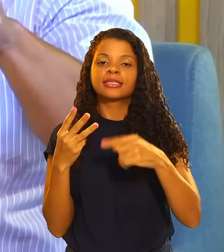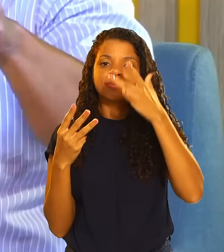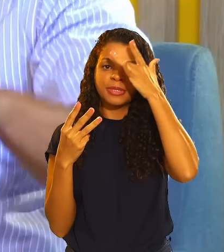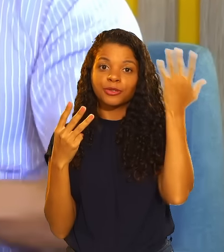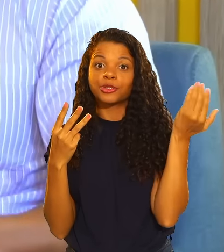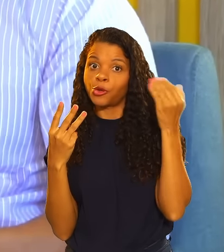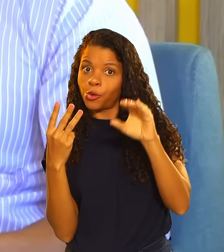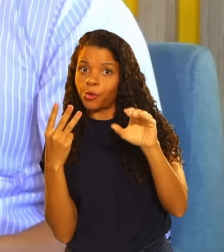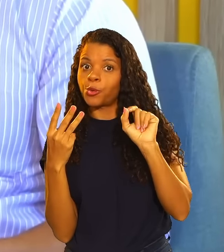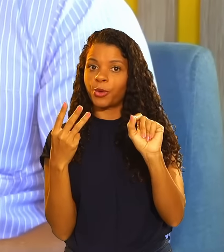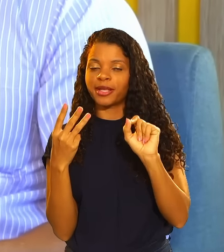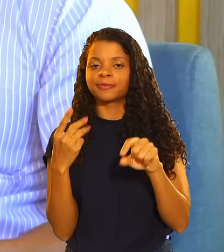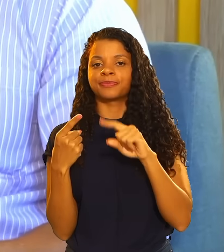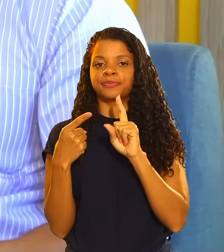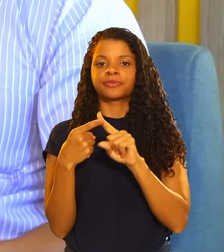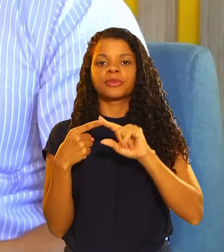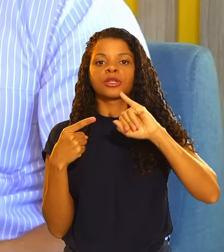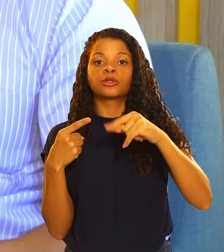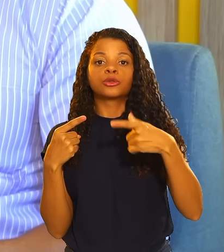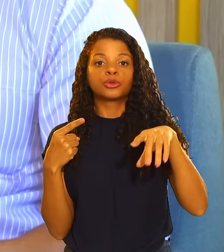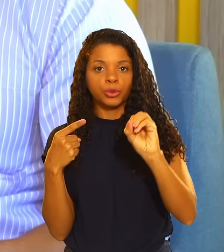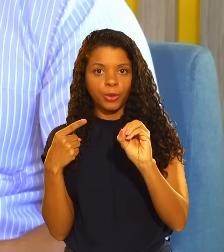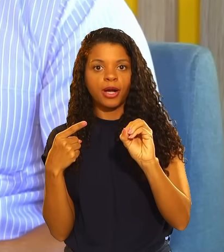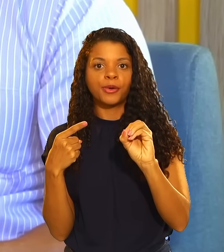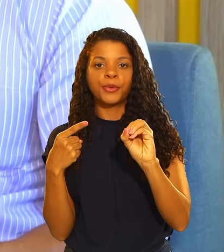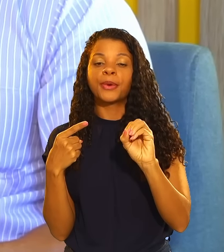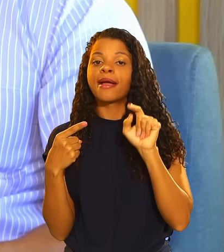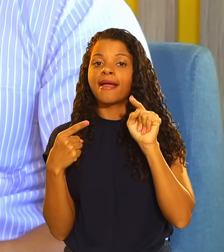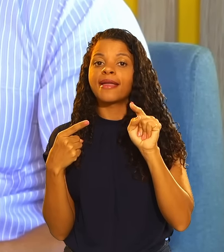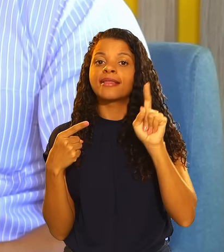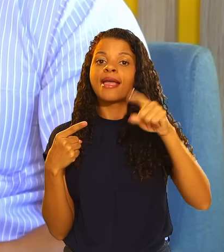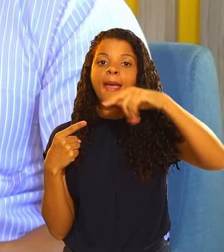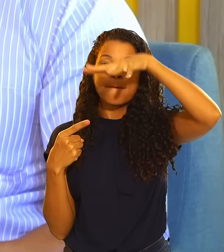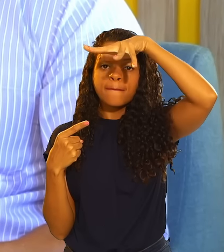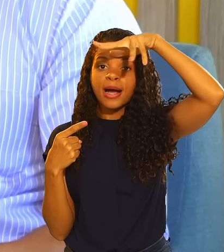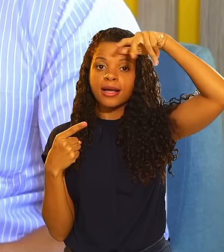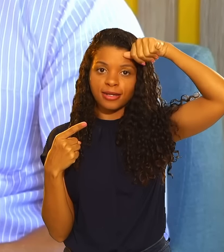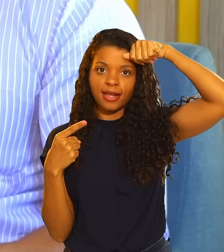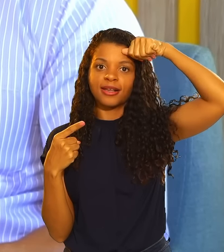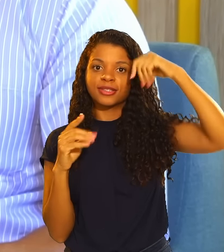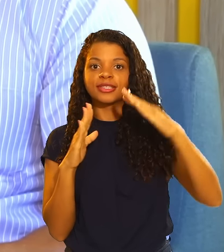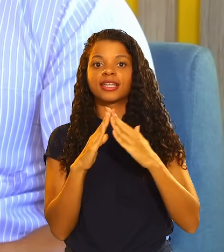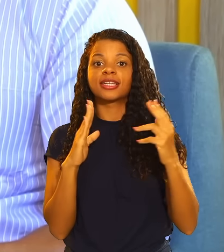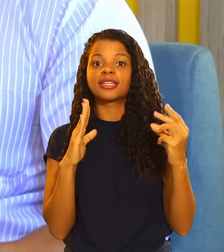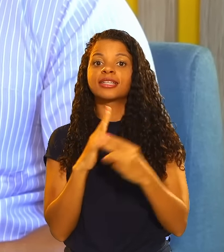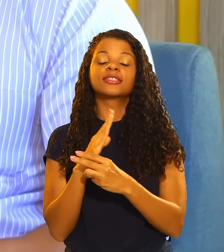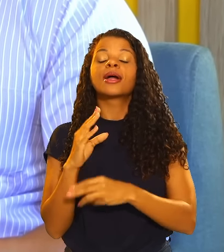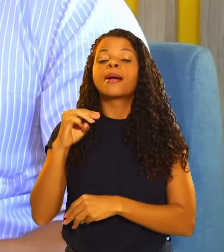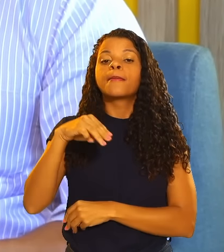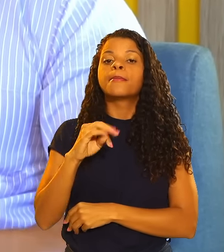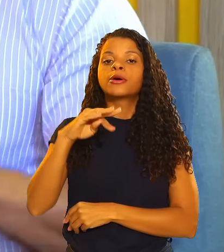que deixaram o comentário aqui embaixo. E um abraço vai para João Santiago, que nos assiste de Manaus, da Igreja